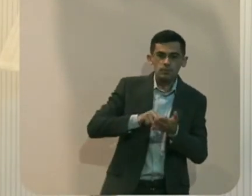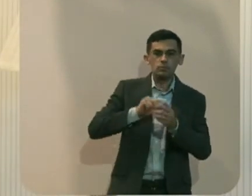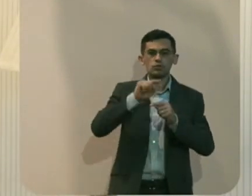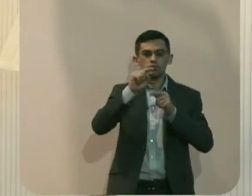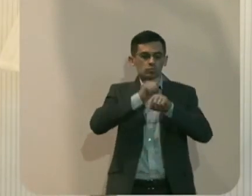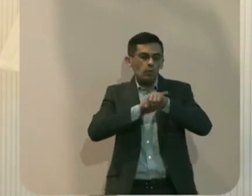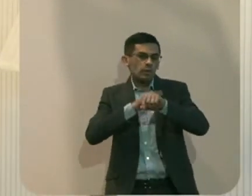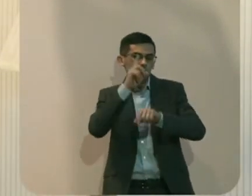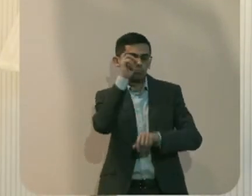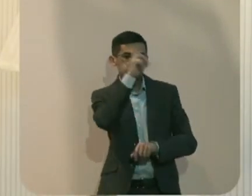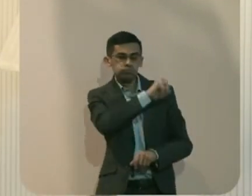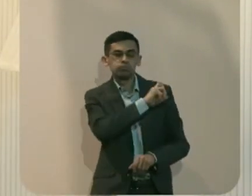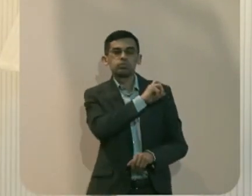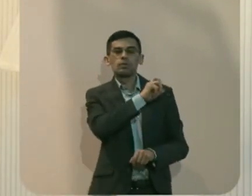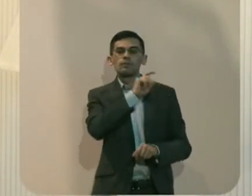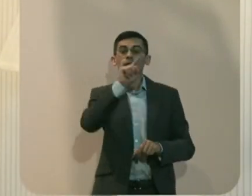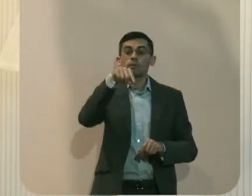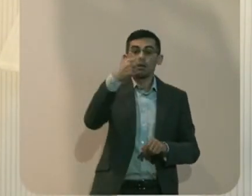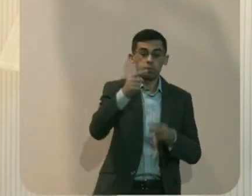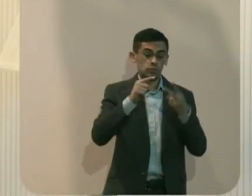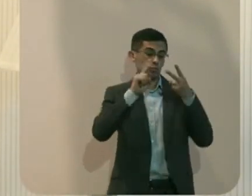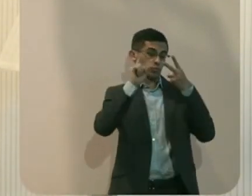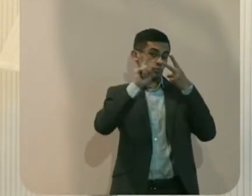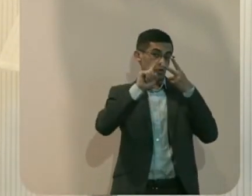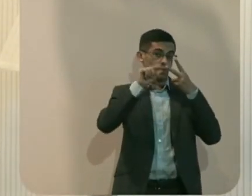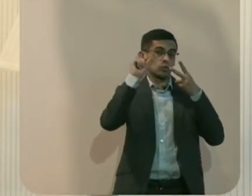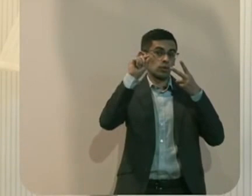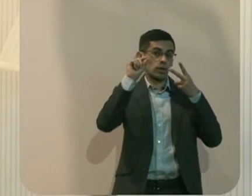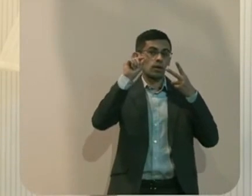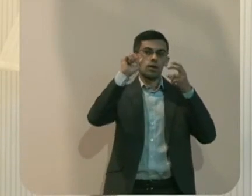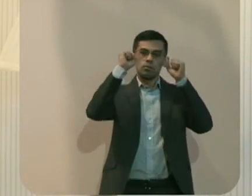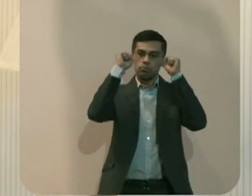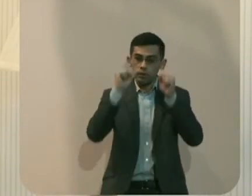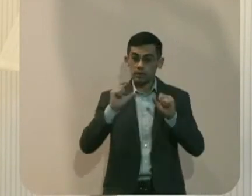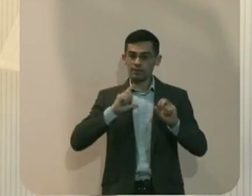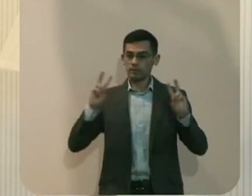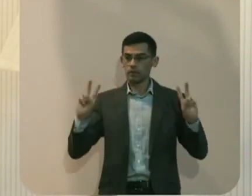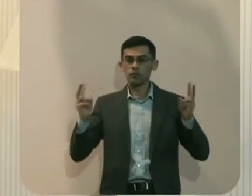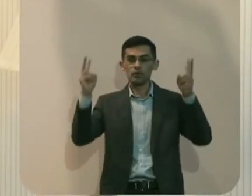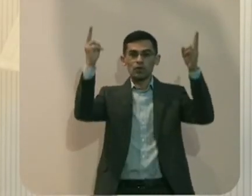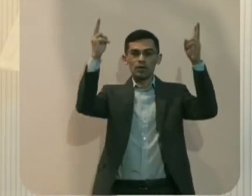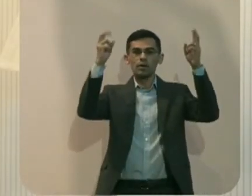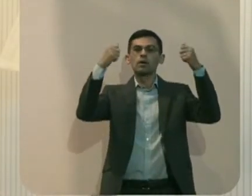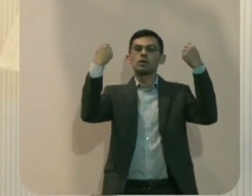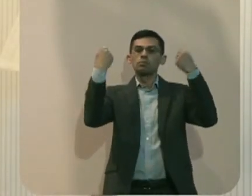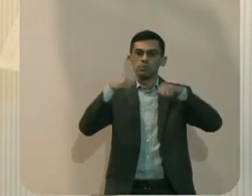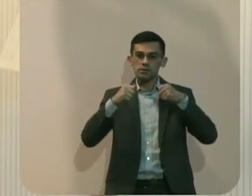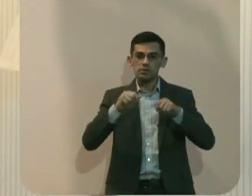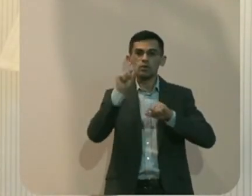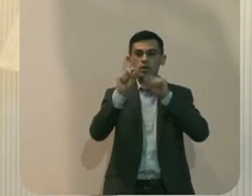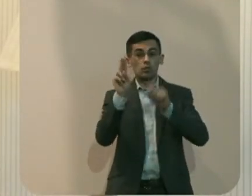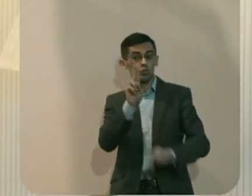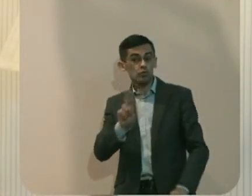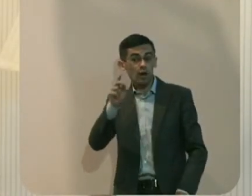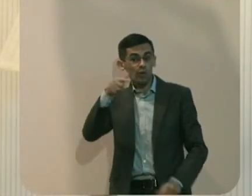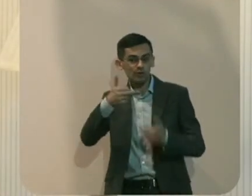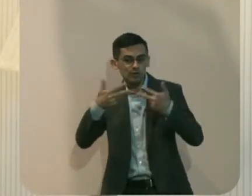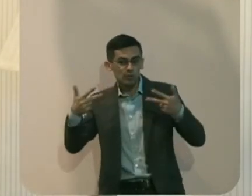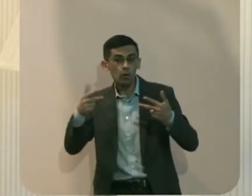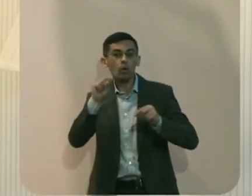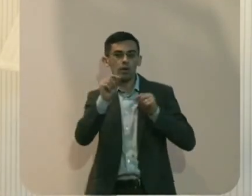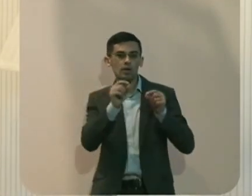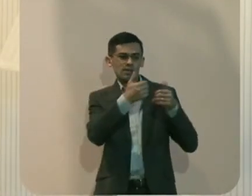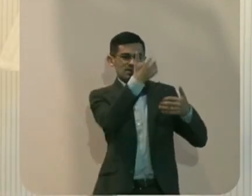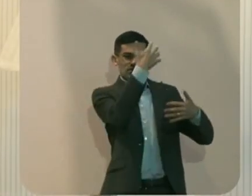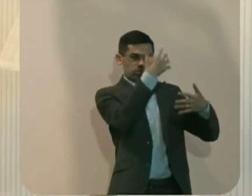nossas próprias crises. Depois aprendemos que para poder ser vitorioso, a gente tem que usar um outro recurso, deixar